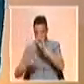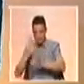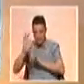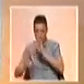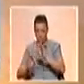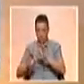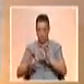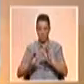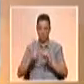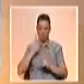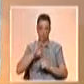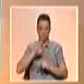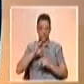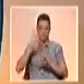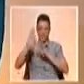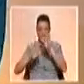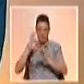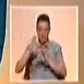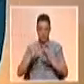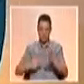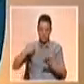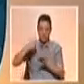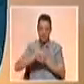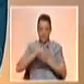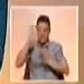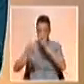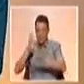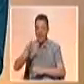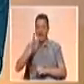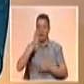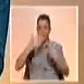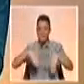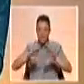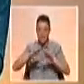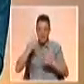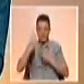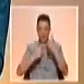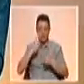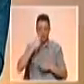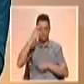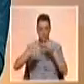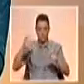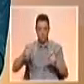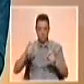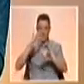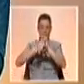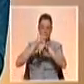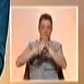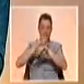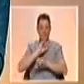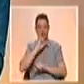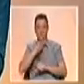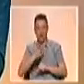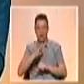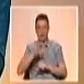e falou-se do problema de tratar a água e de quanto custa tratar a água. Mas as pessoas também não têm, às vezes, a sensibilidade de